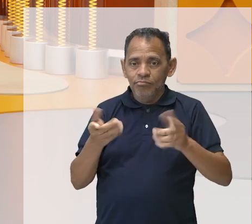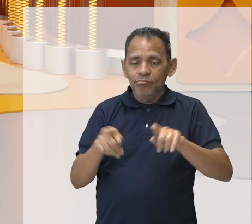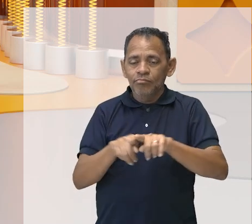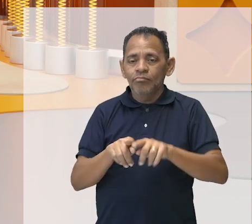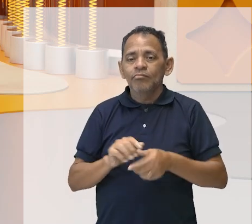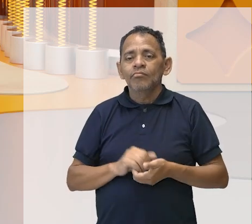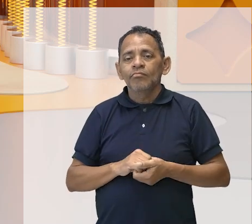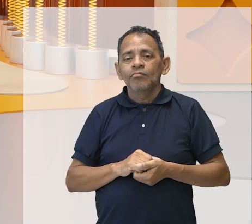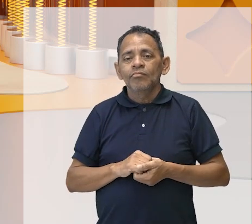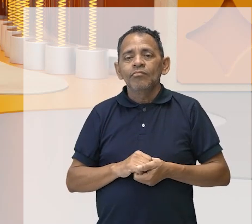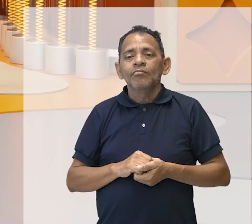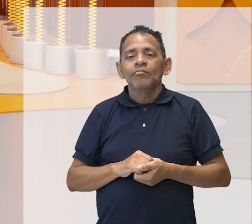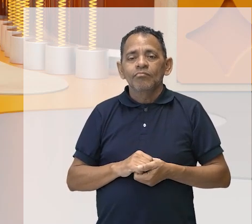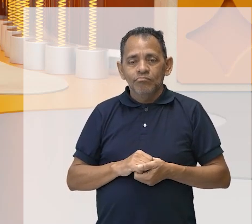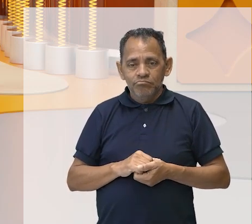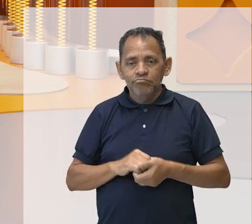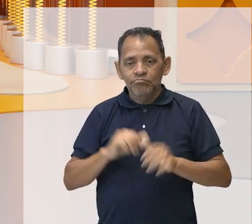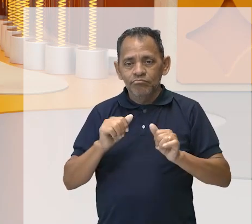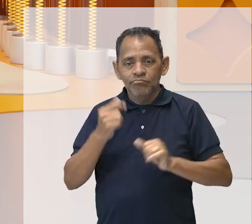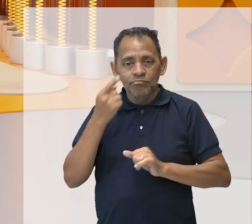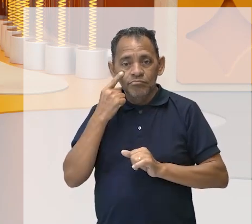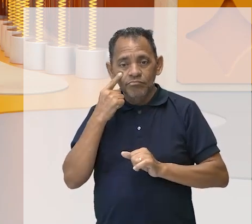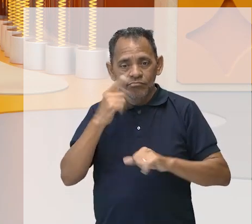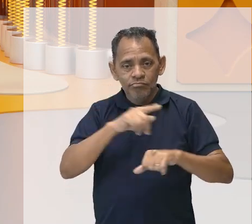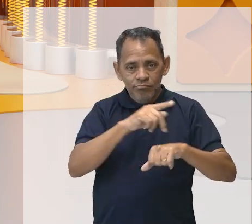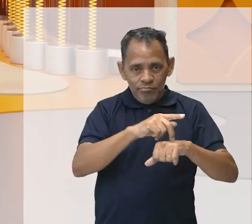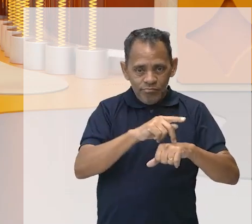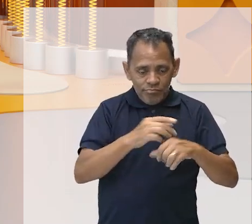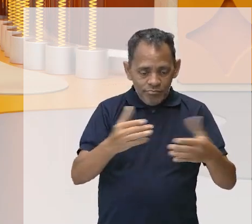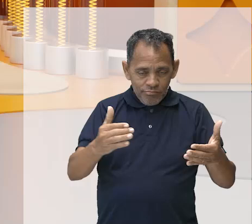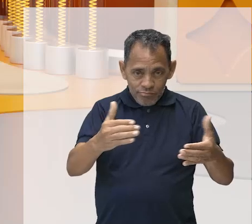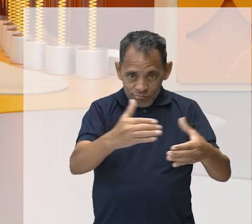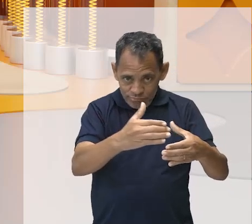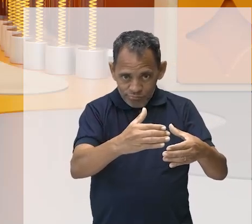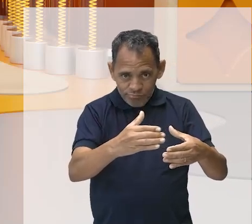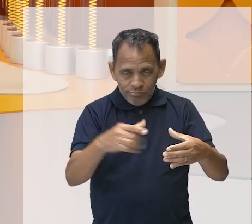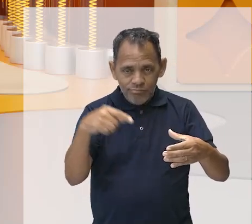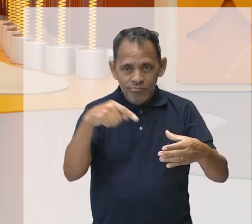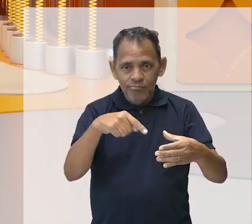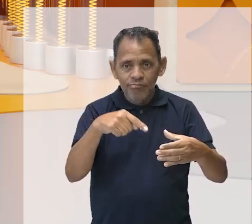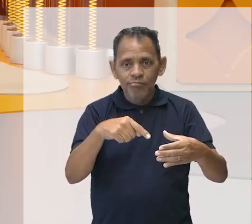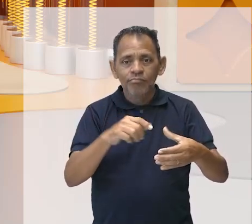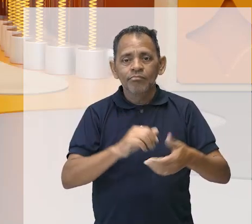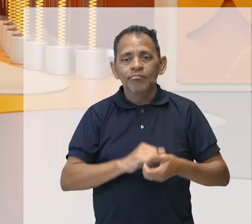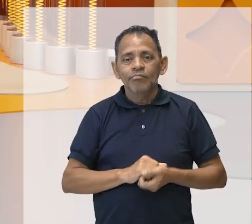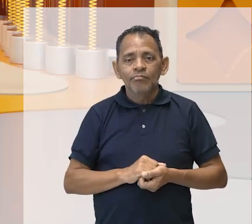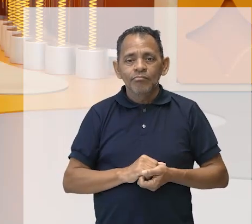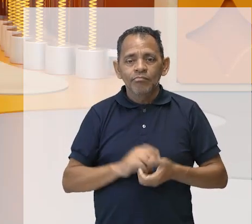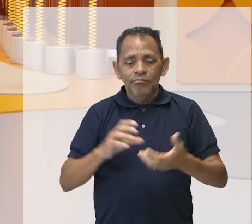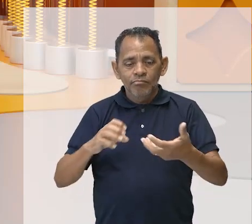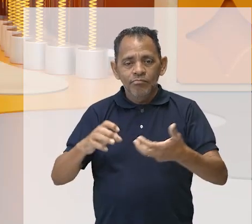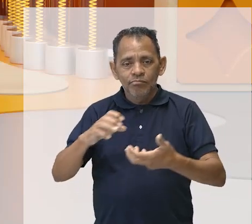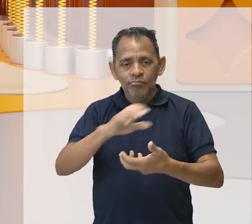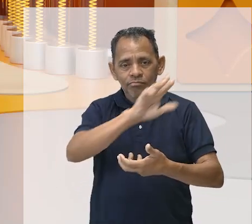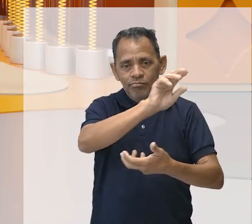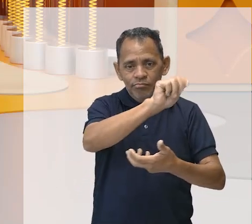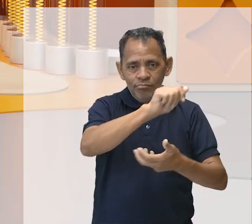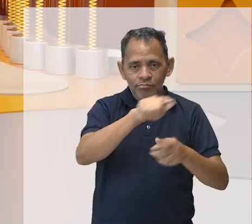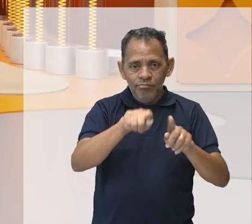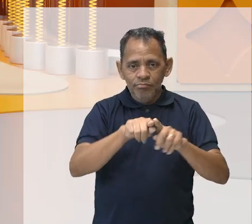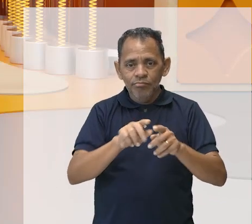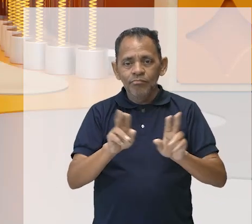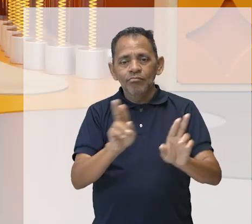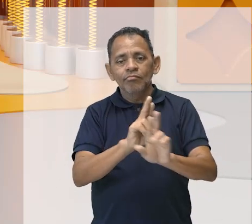pode observar nos países que fazem parte, principalmente, né, no continente asiático